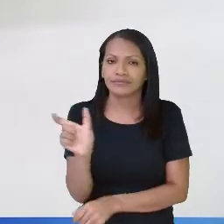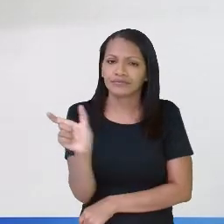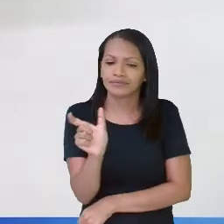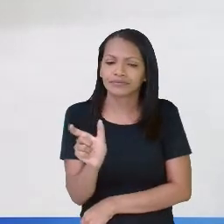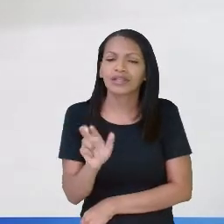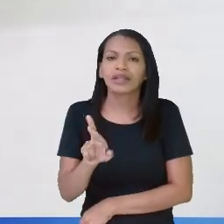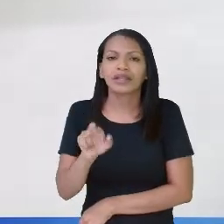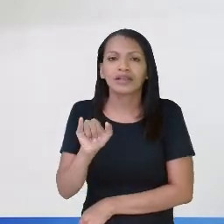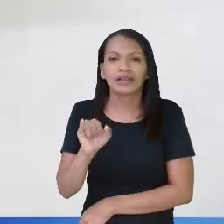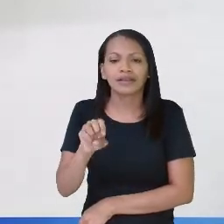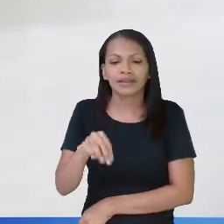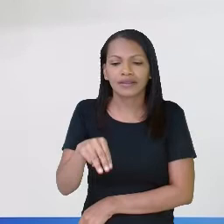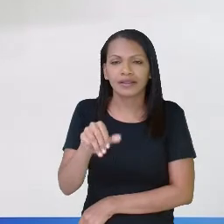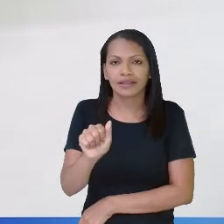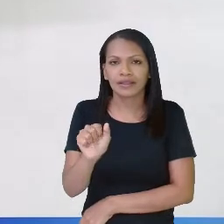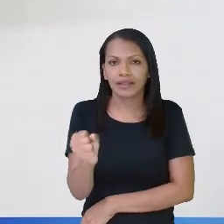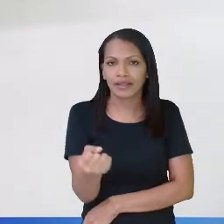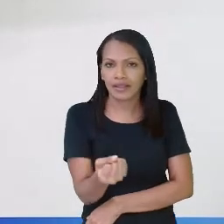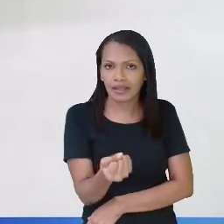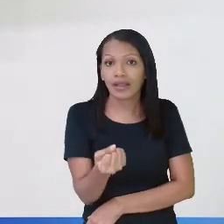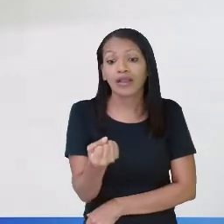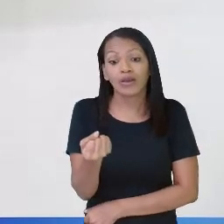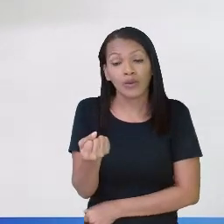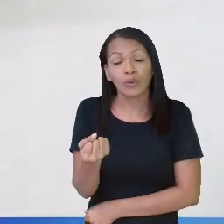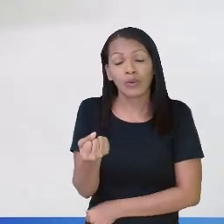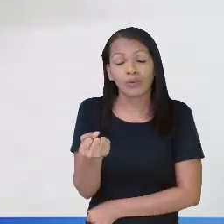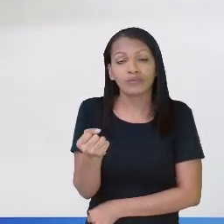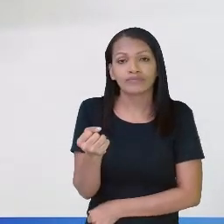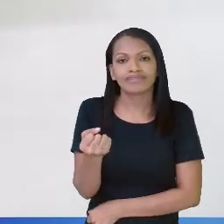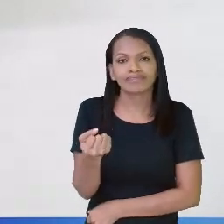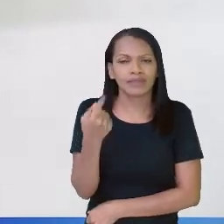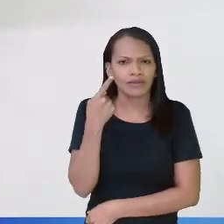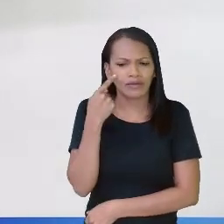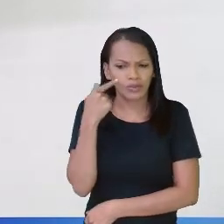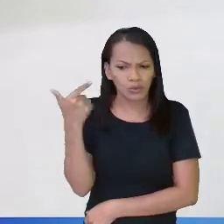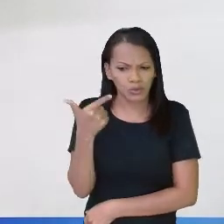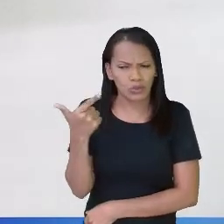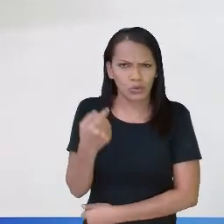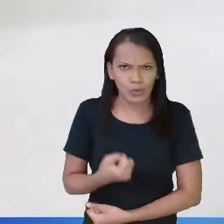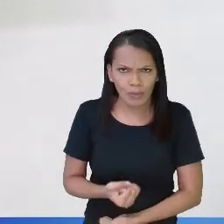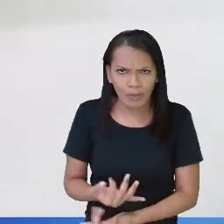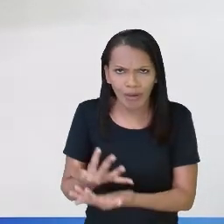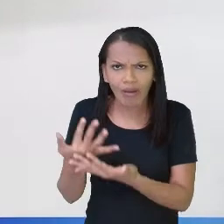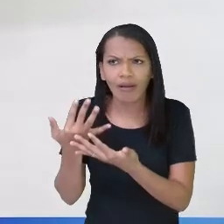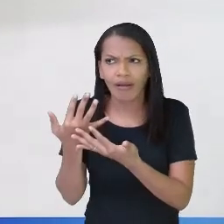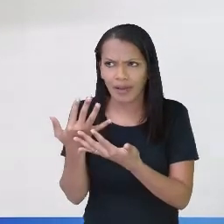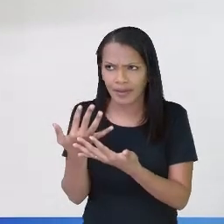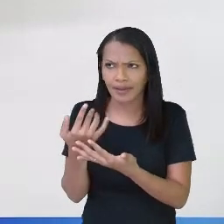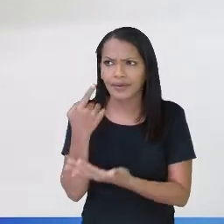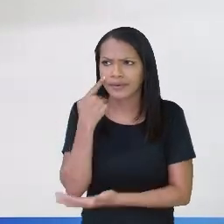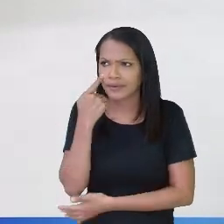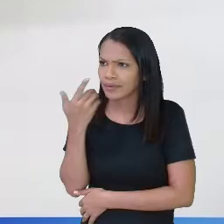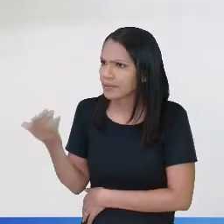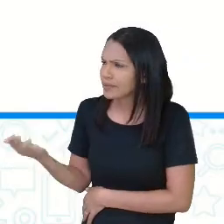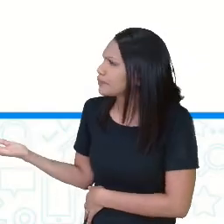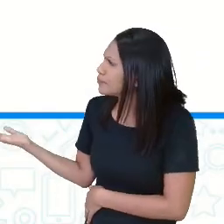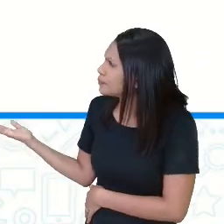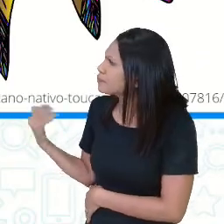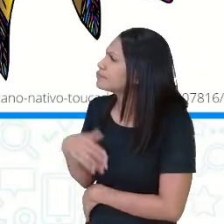segundo poema que nós lemos, ela trabalhou um pouco mais com rimas. Vocês conseguiram perceber do que o primeiro? Vamos ver